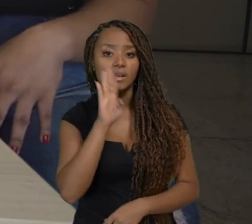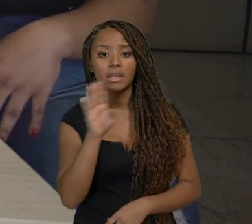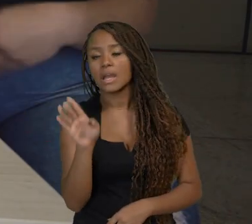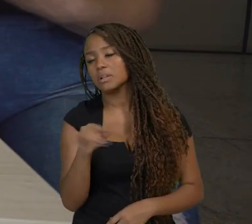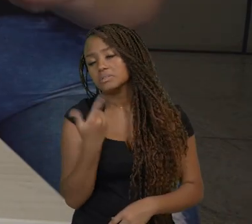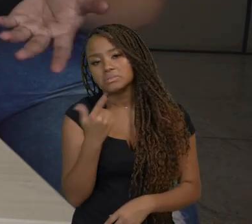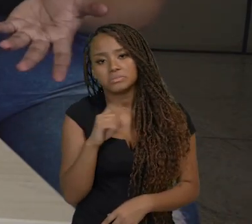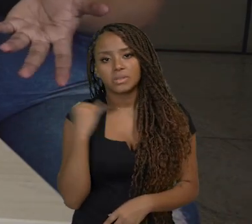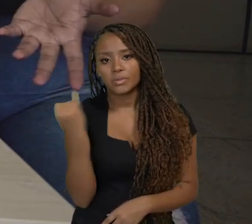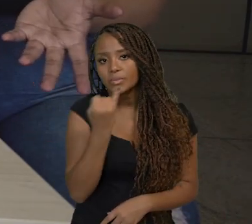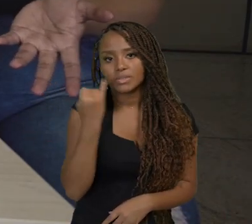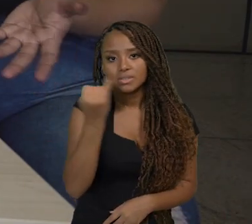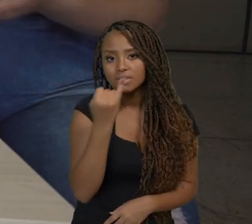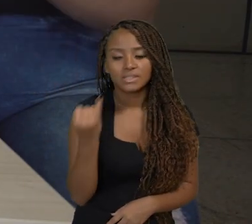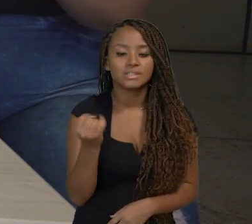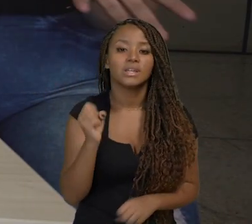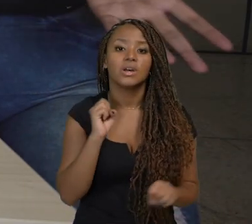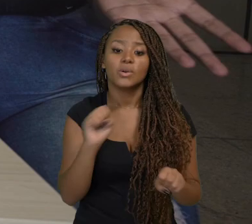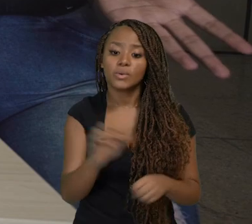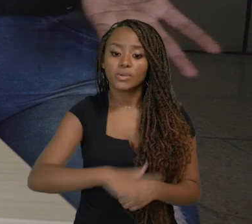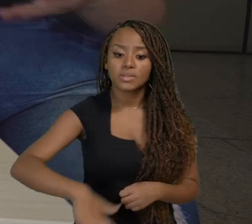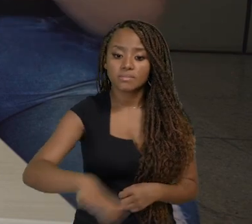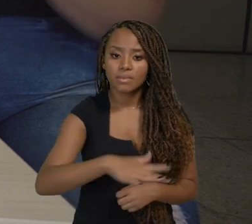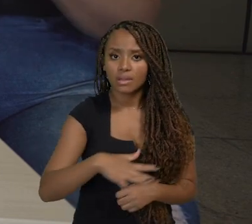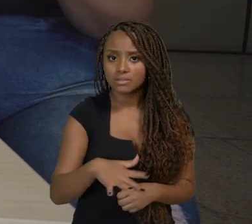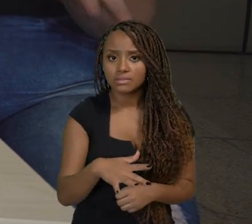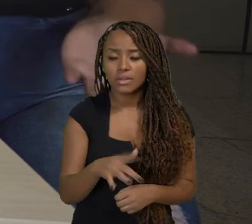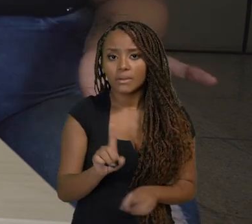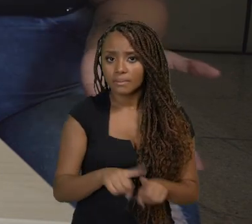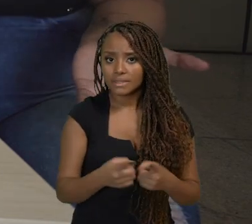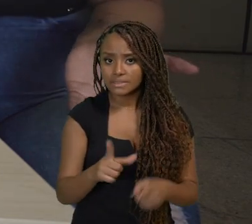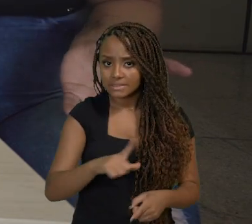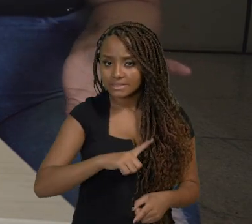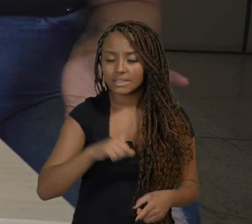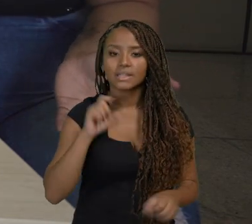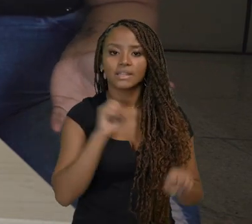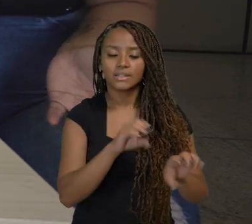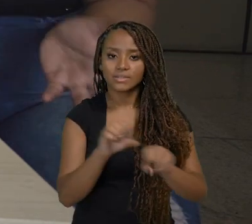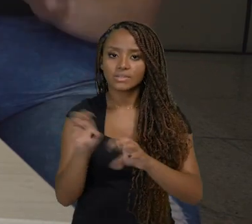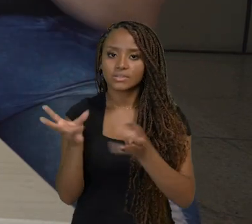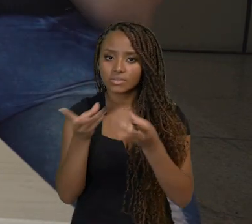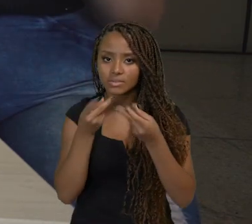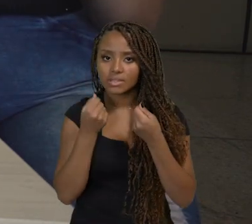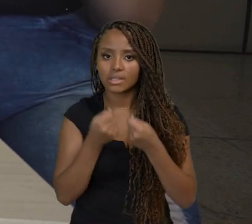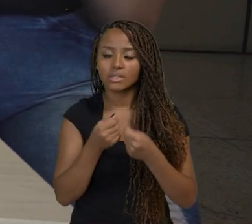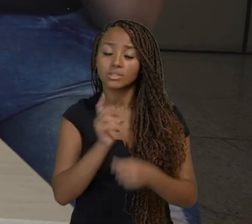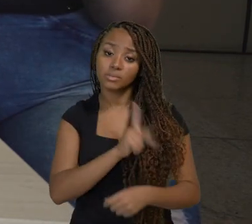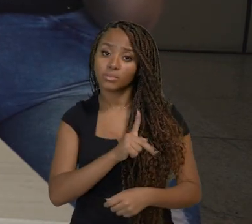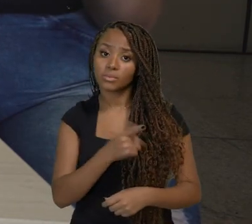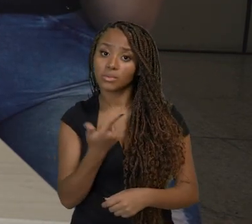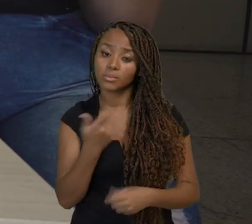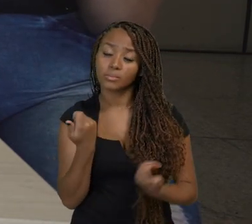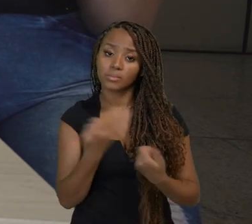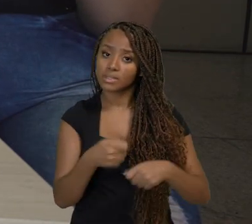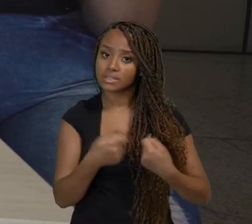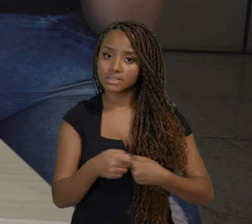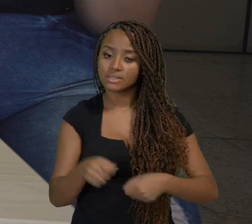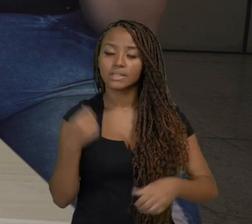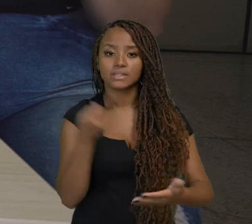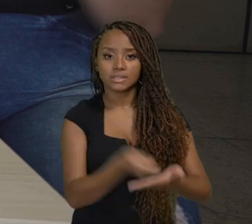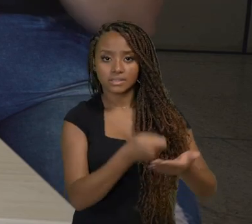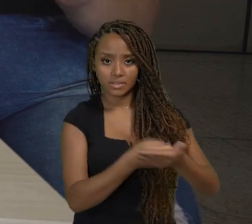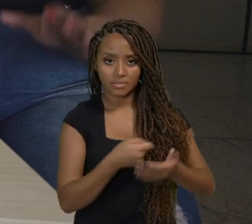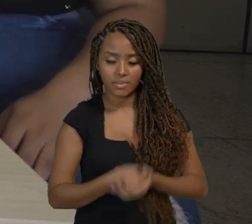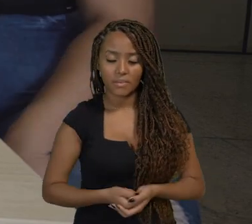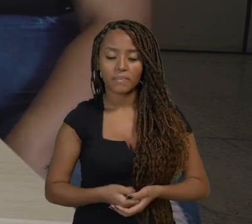tenha educação de qualidade, né, e pública, né, não precisa ser paga, né, professor. Por fim, para a gente finalizar esse bate-papo,